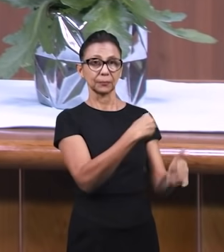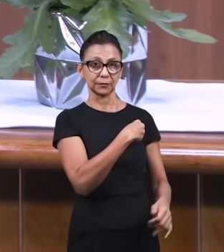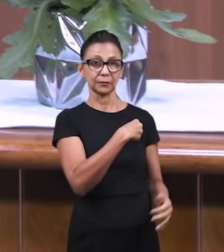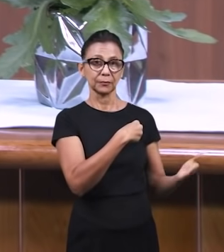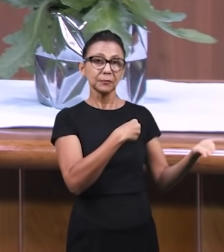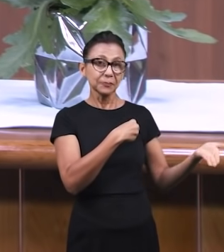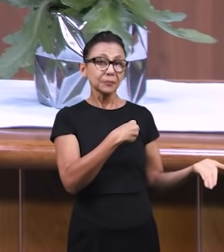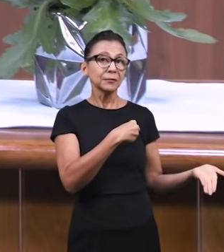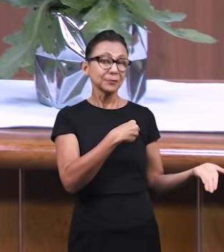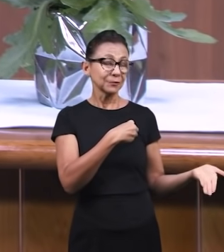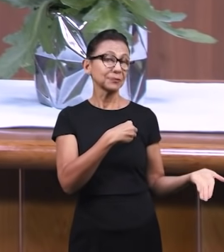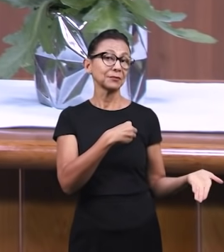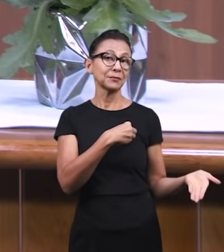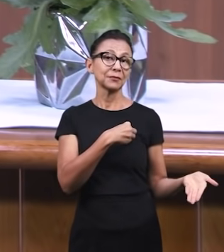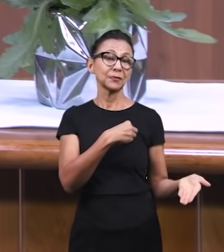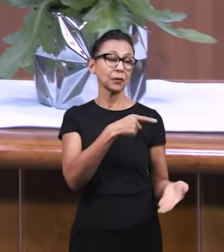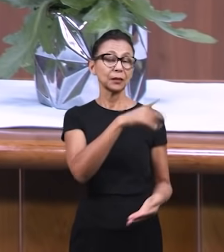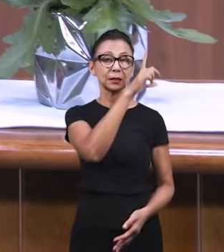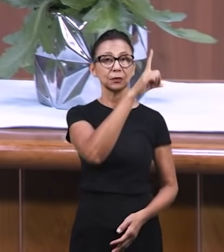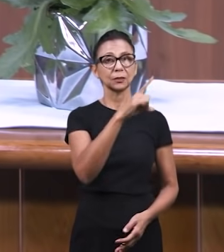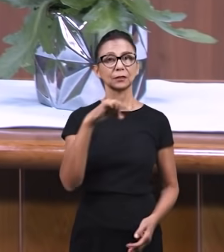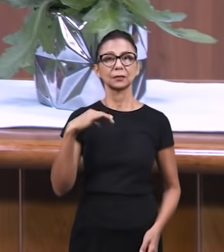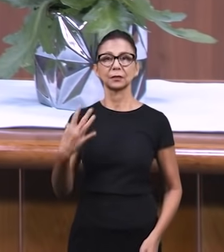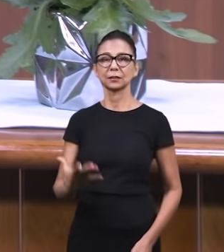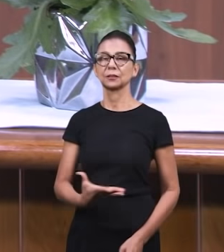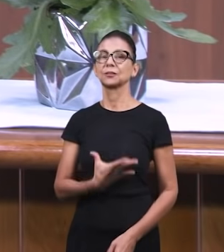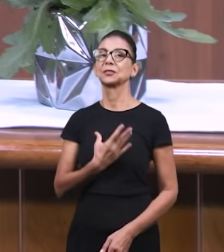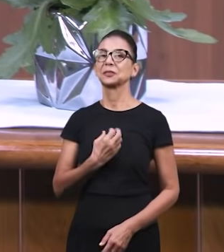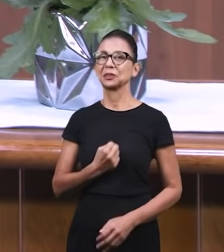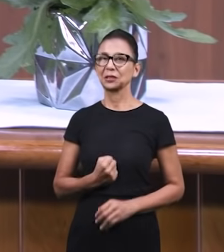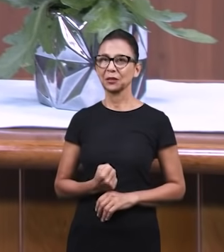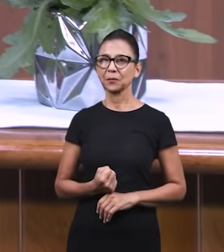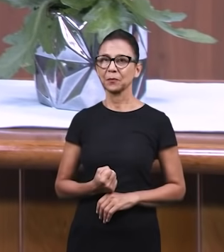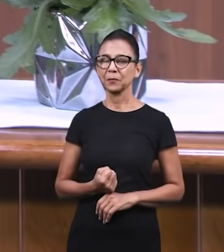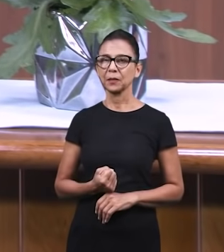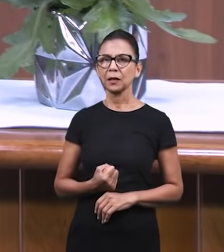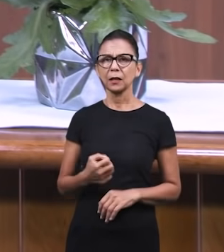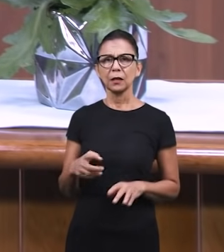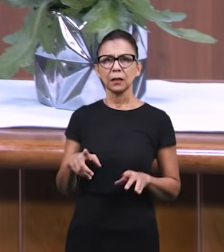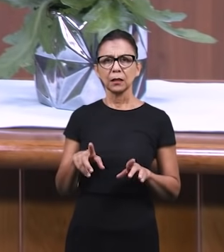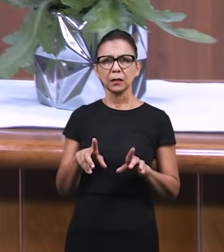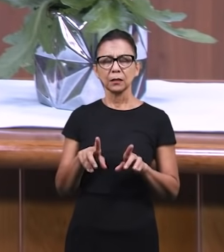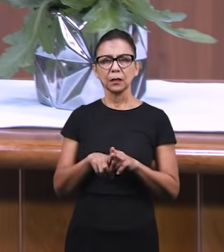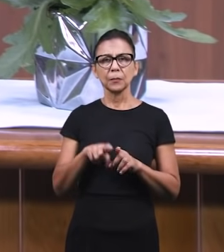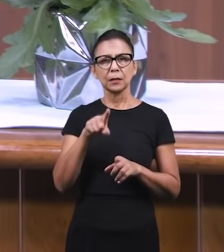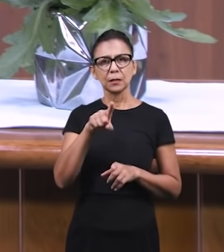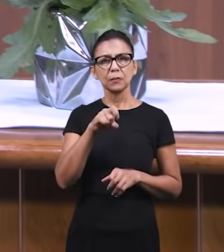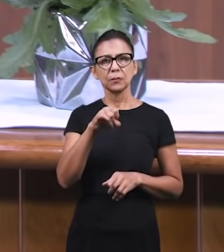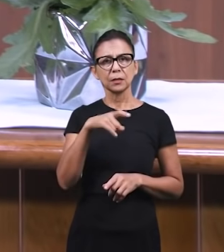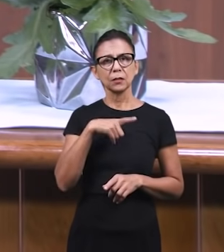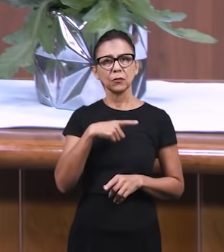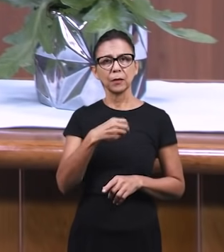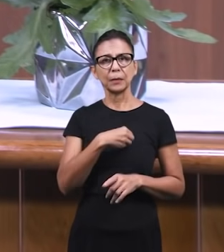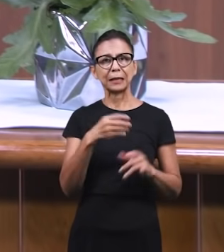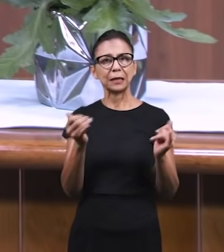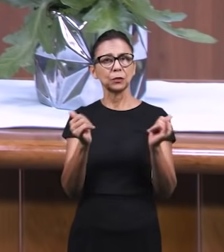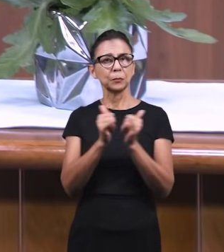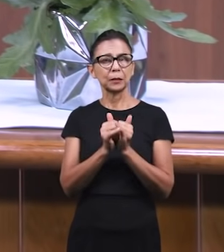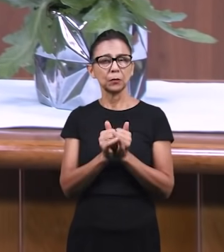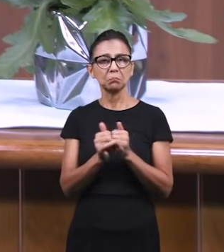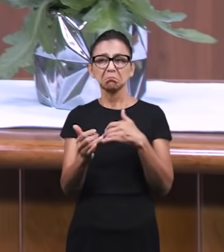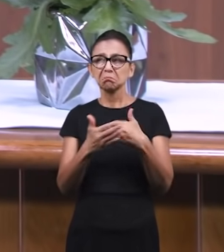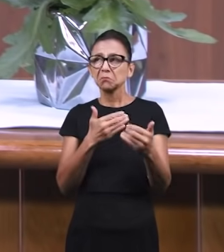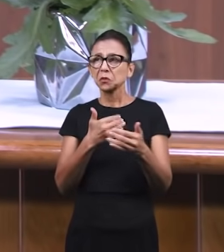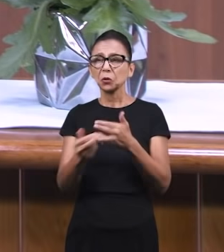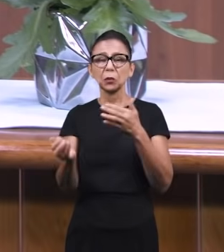ele dá a ele direito de salvação. E se você tiver os seus pecados perdoados, qualquer outra necessidade que você tenha, Jesus